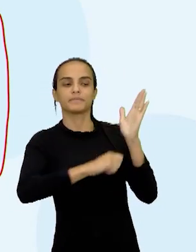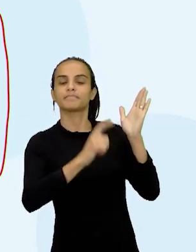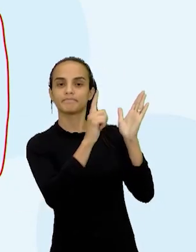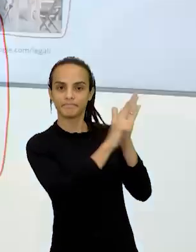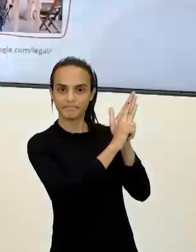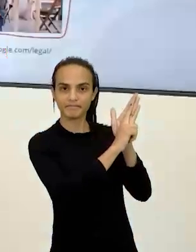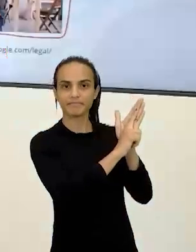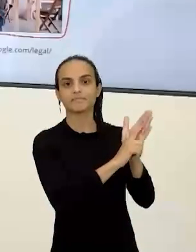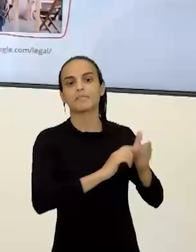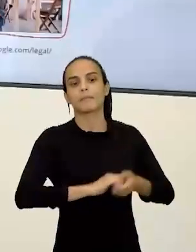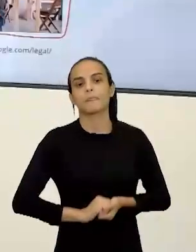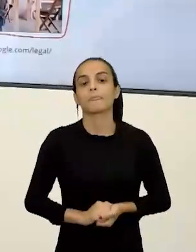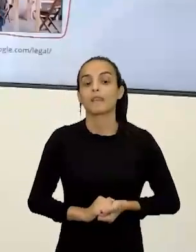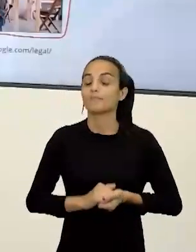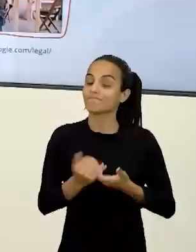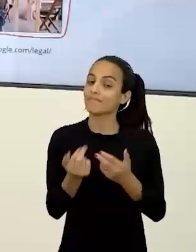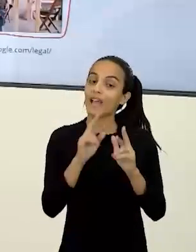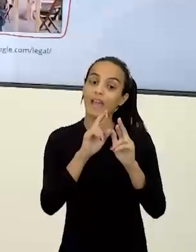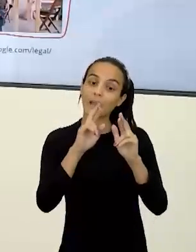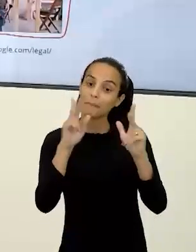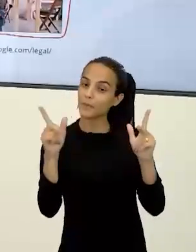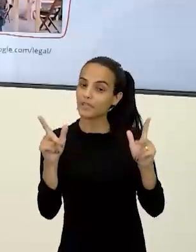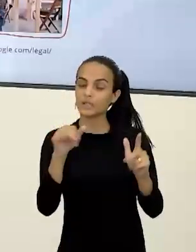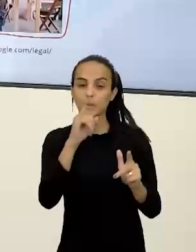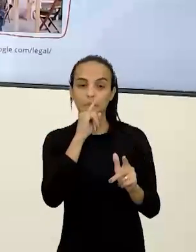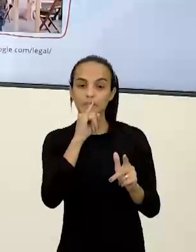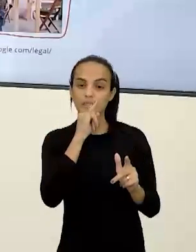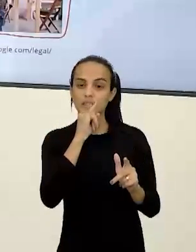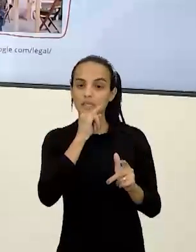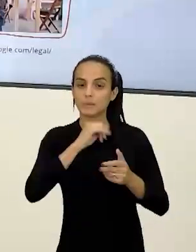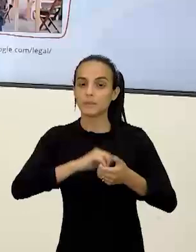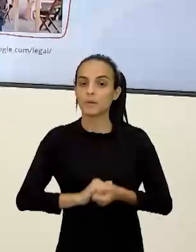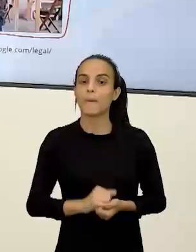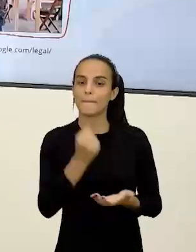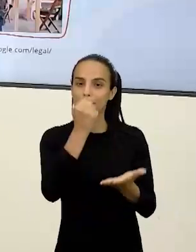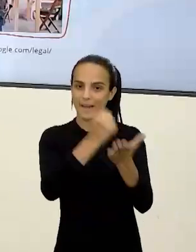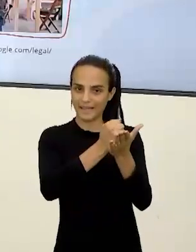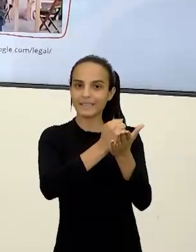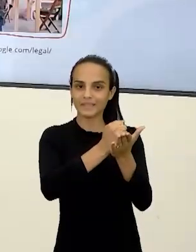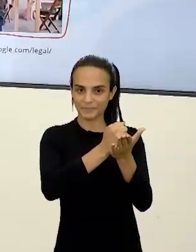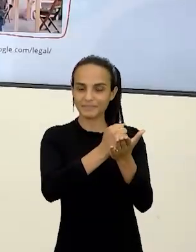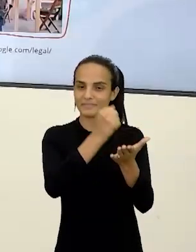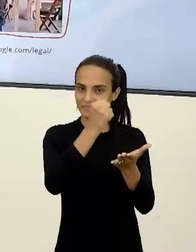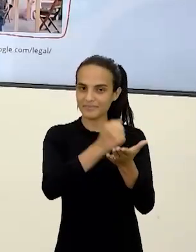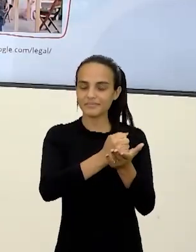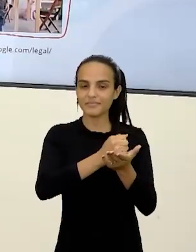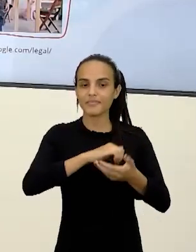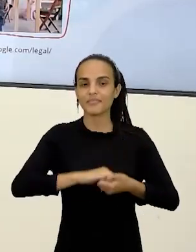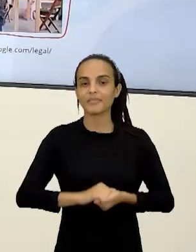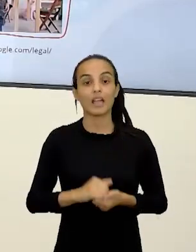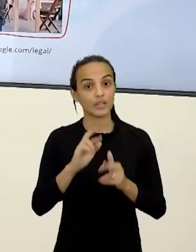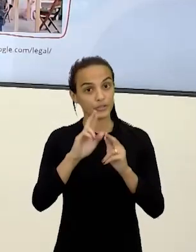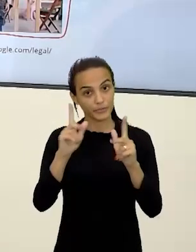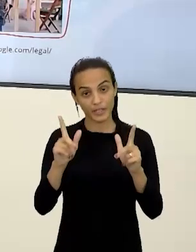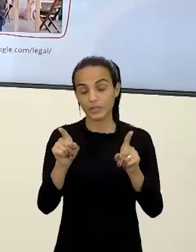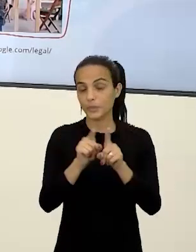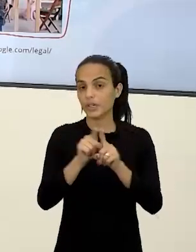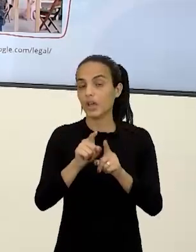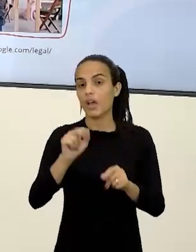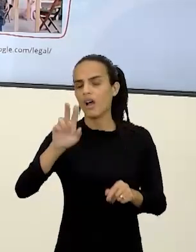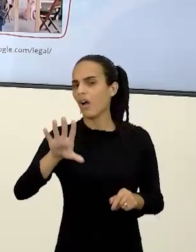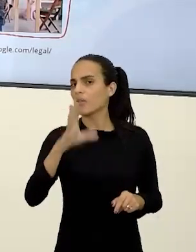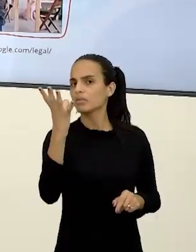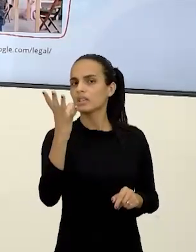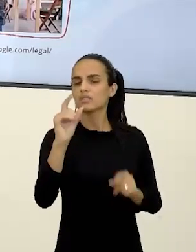Só que é importante a gente entender que isso é diferente de logomarca, tá? Que são as marcas registradas. Então, o que acontece? Quando